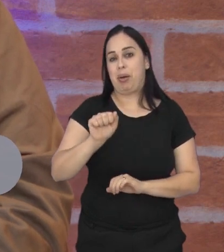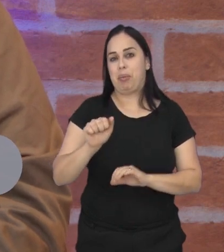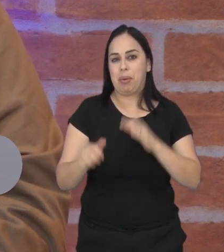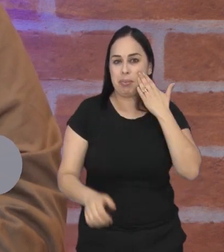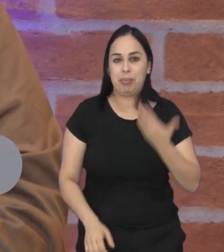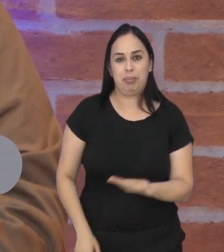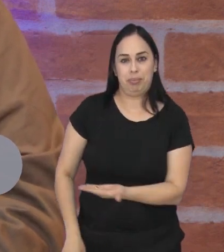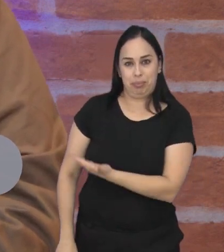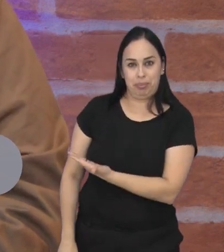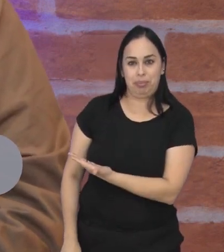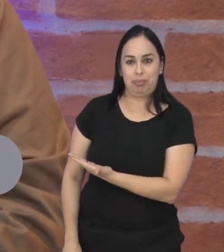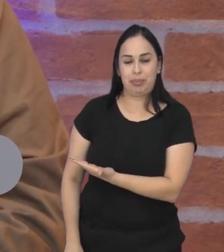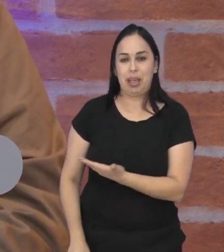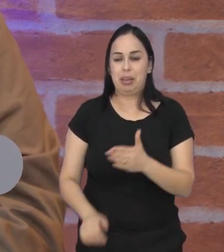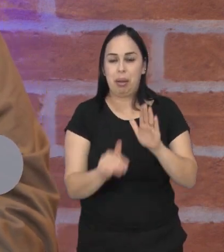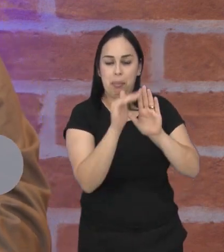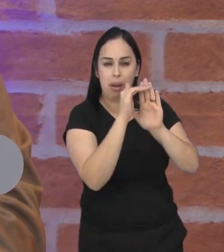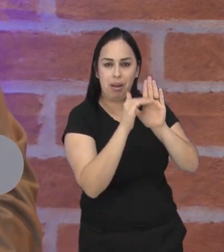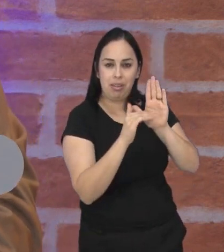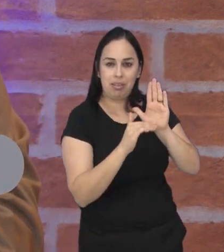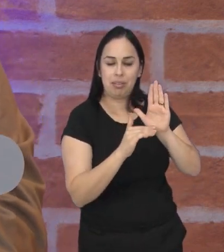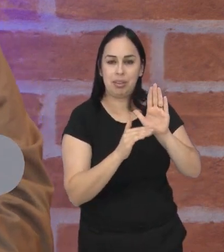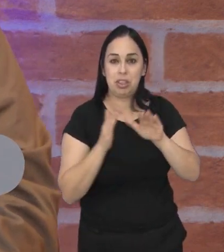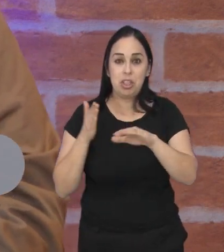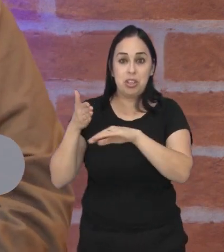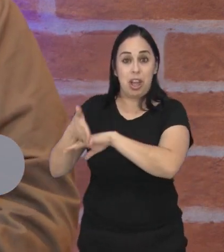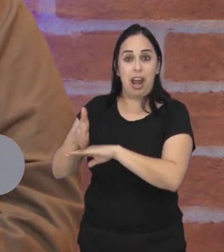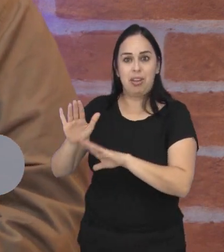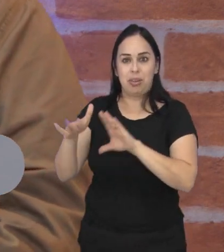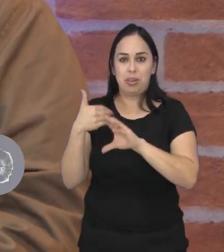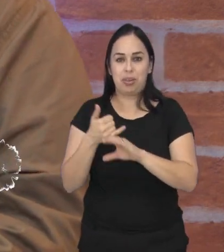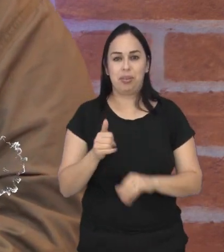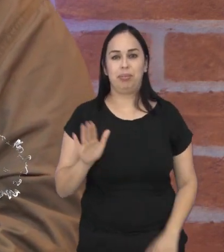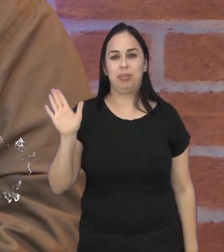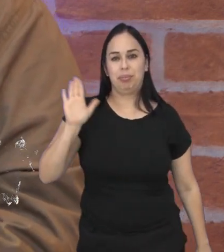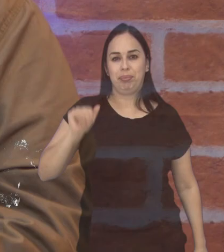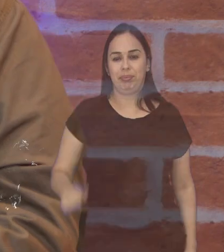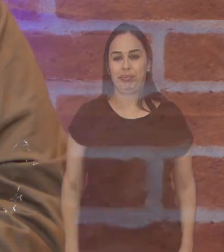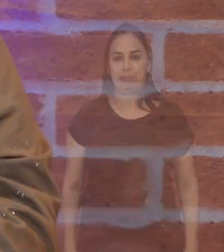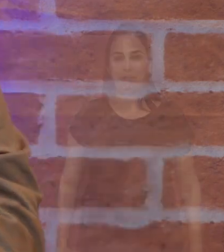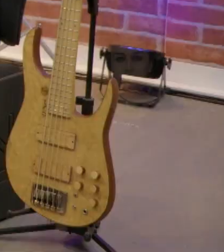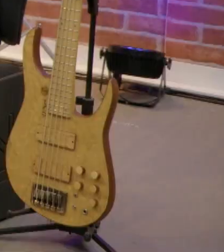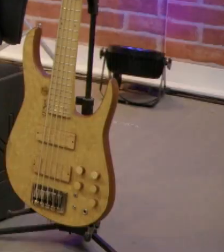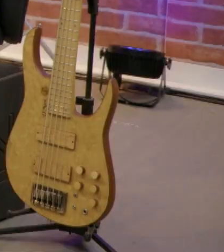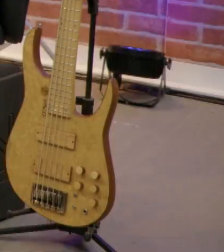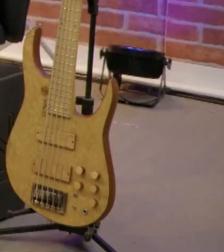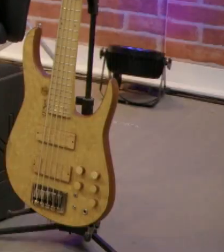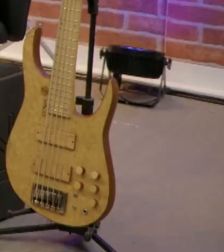@Tá Ligado na TV, que lá vai ter uma playlist direto do YouTube, hein? É nóis. Fui!